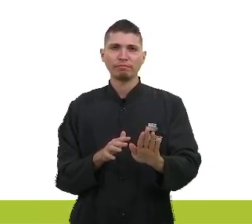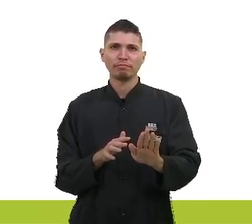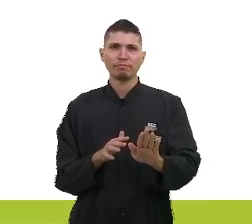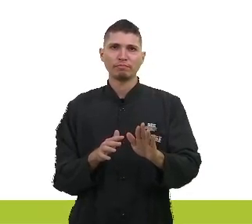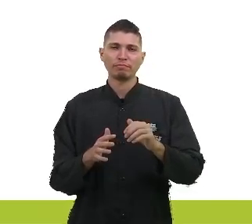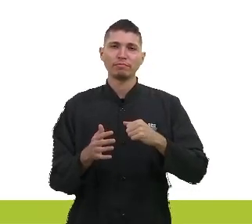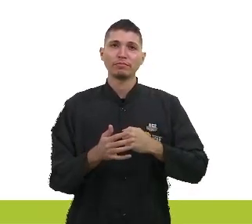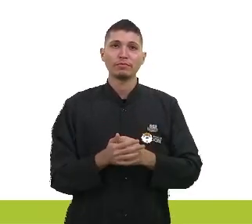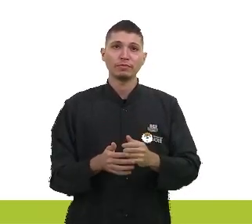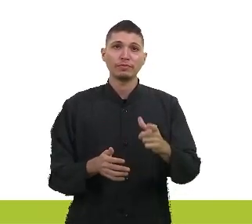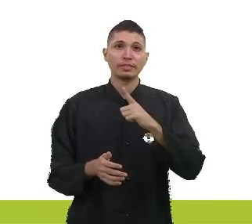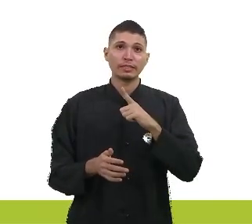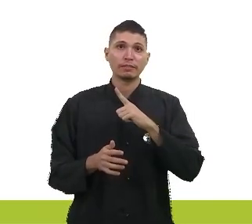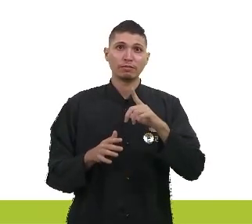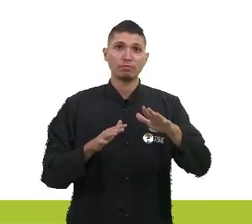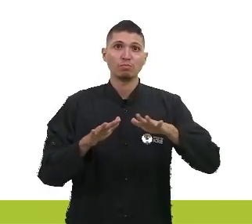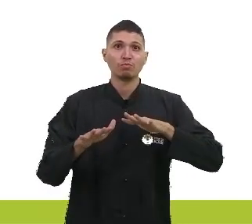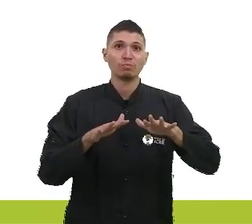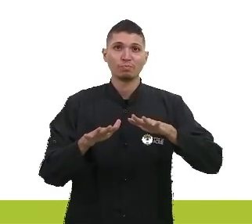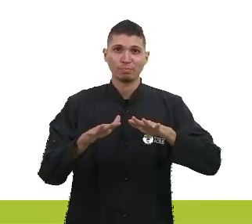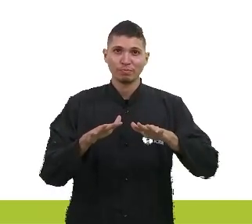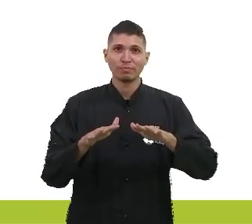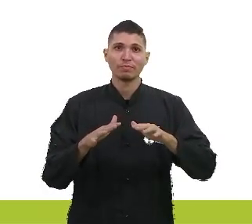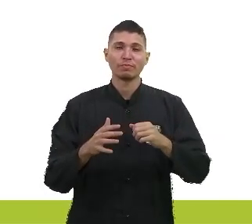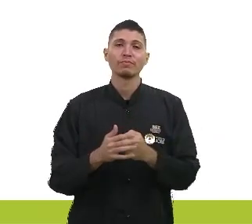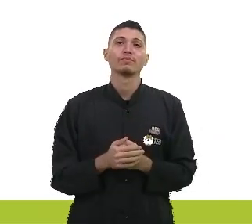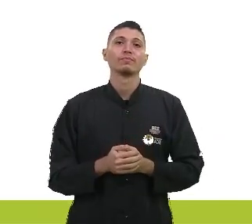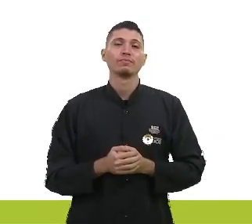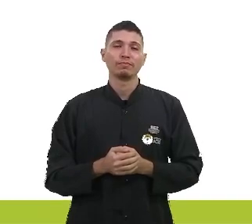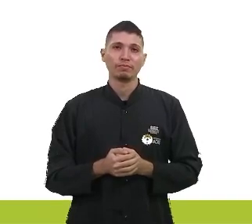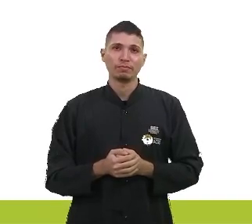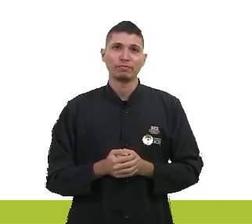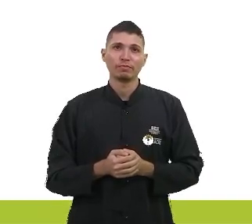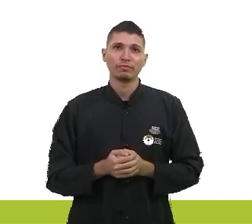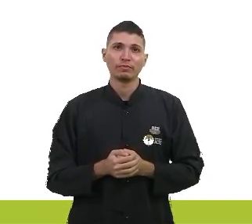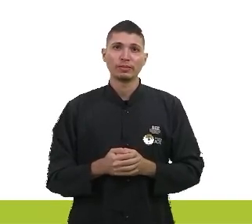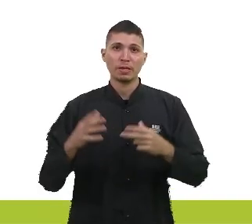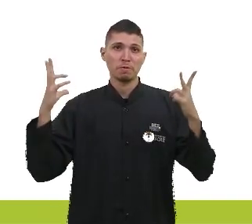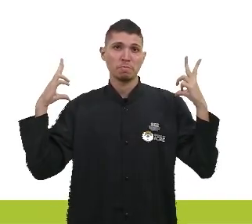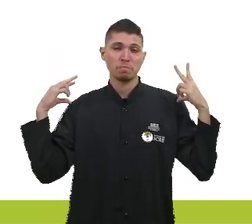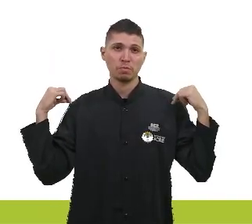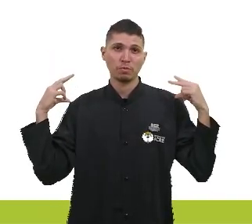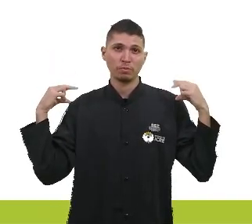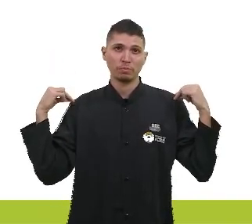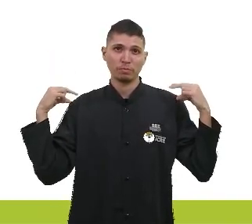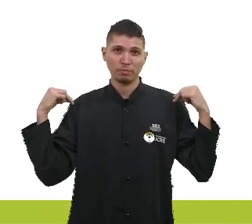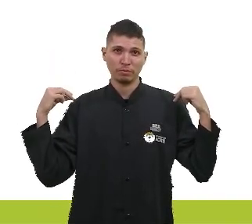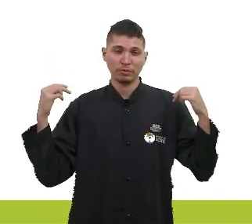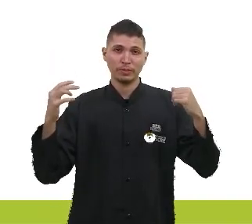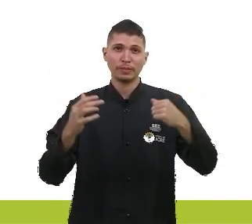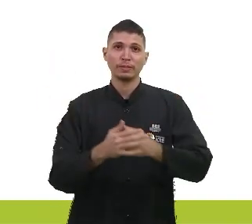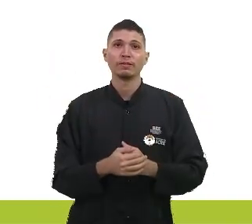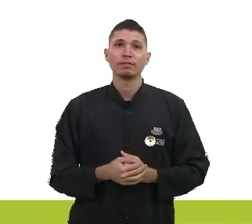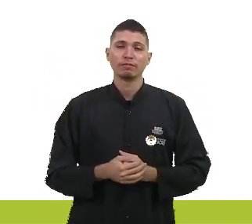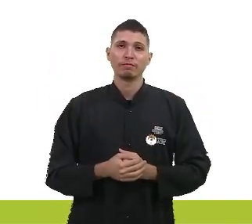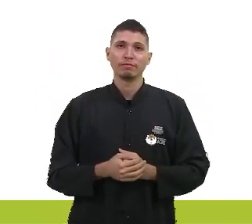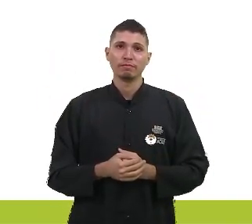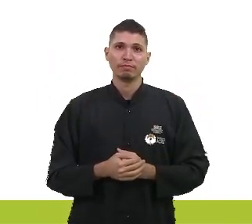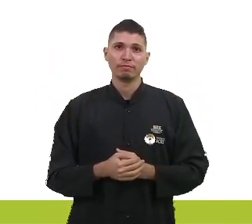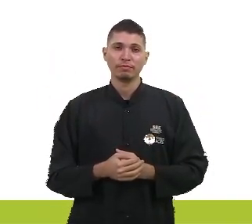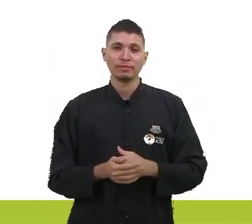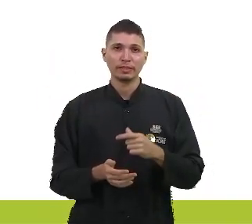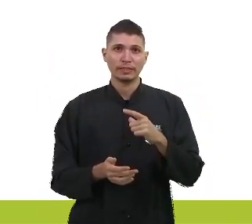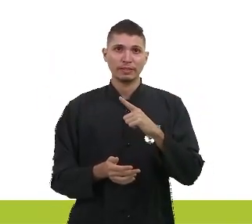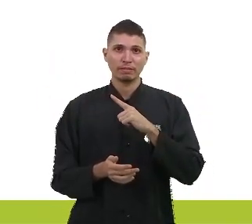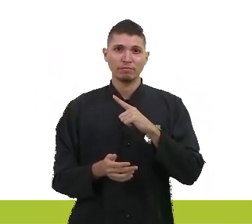frente desse carro e essa pessoa ela vai frear bruscamente. O que acontece com motoristas, passageiros que estão dentro do carro? Né?